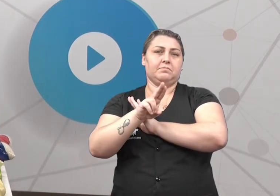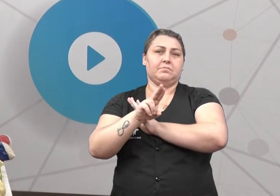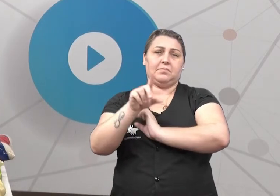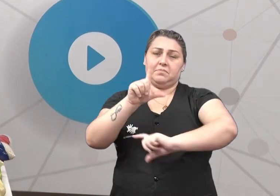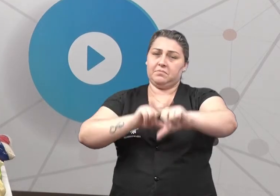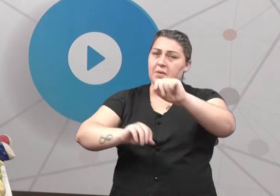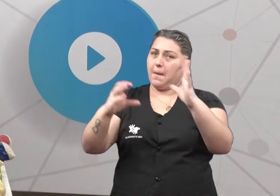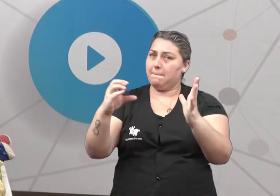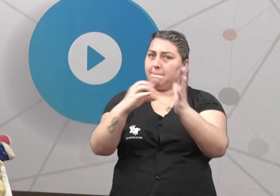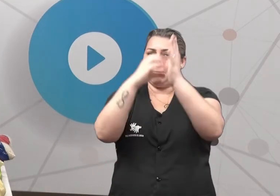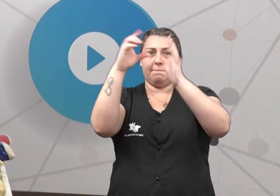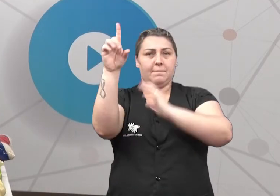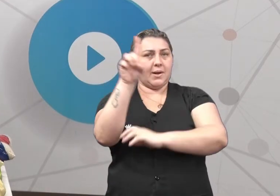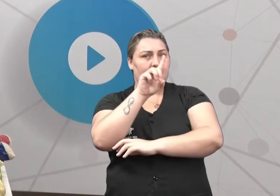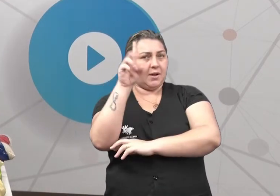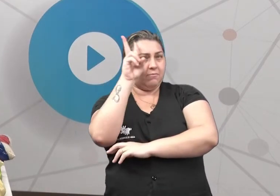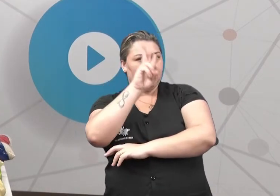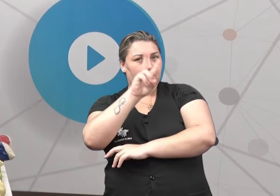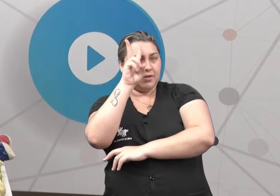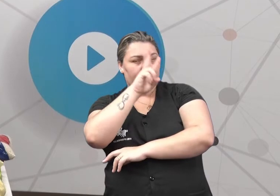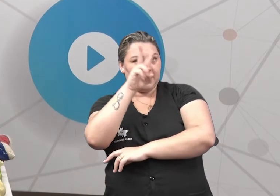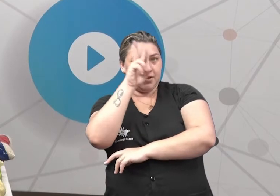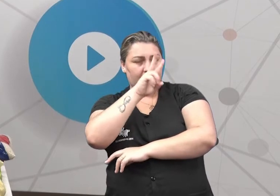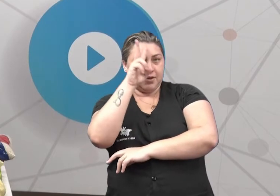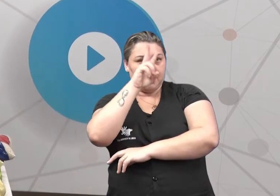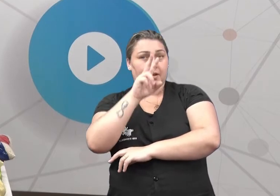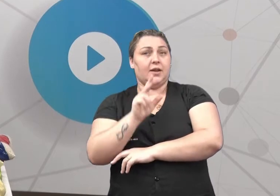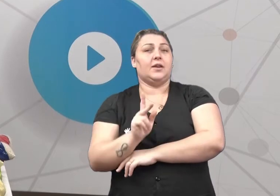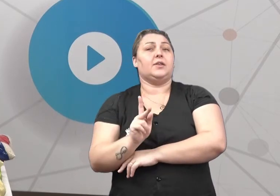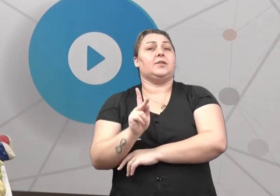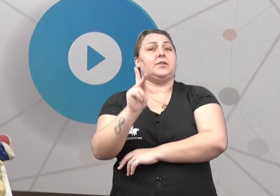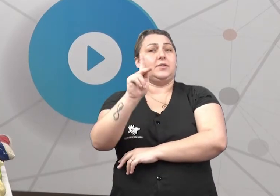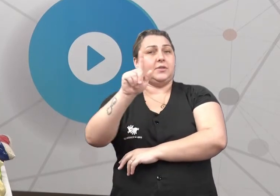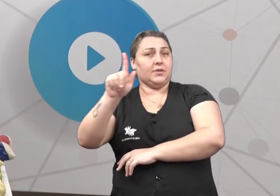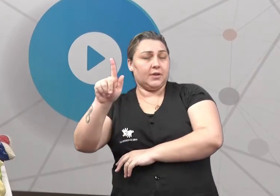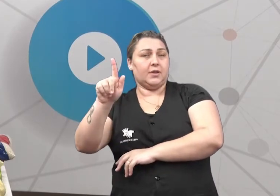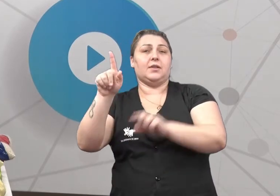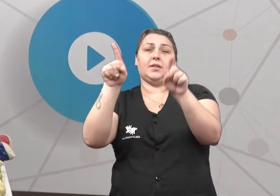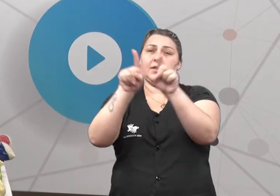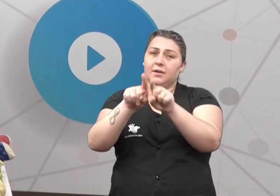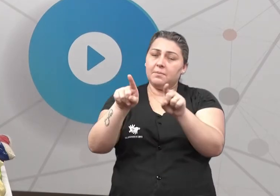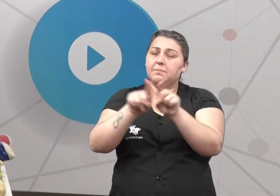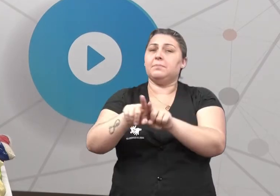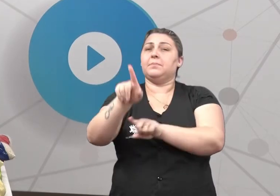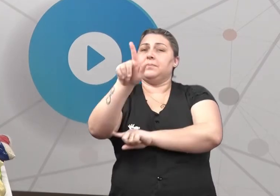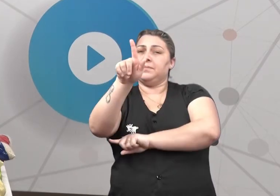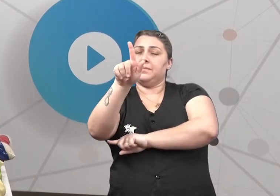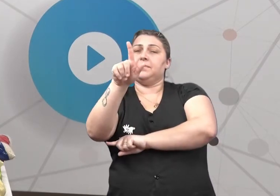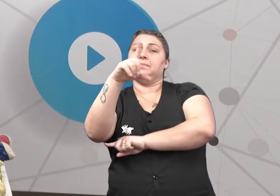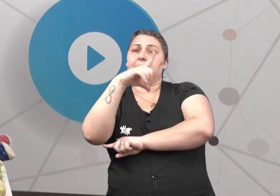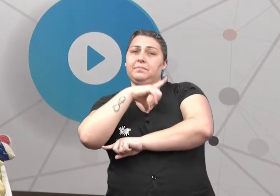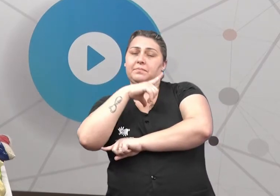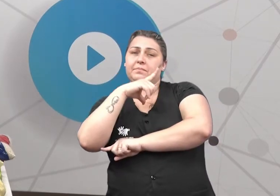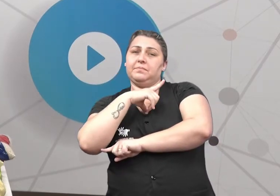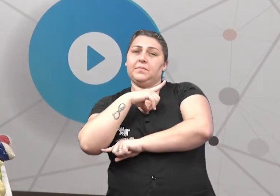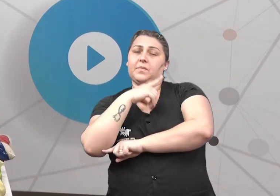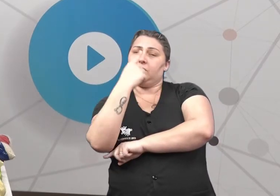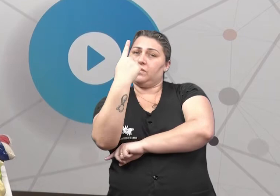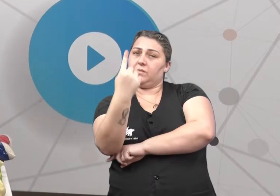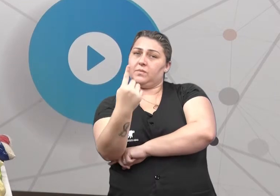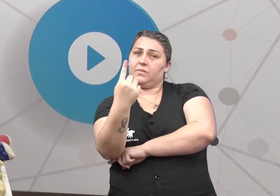não estamos falando de marca, lembre. Estamos falando de quilo e de quilograma. Então, aqui nós temos, ó,